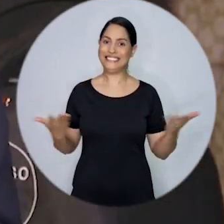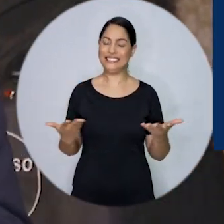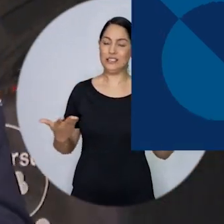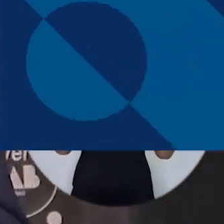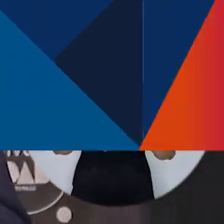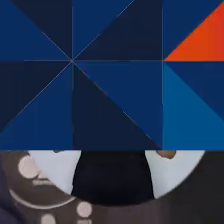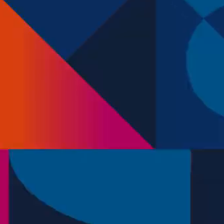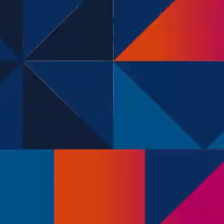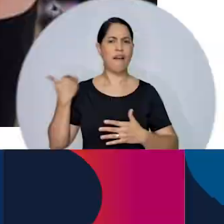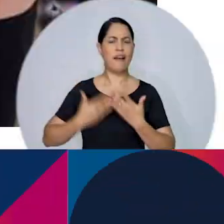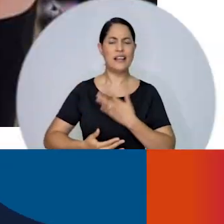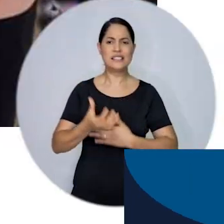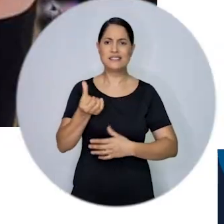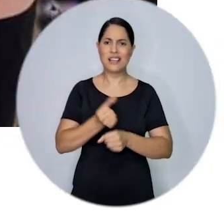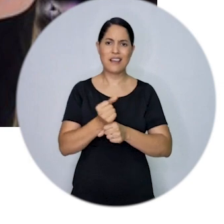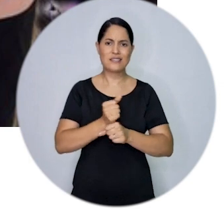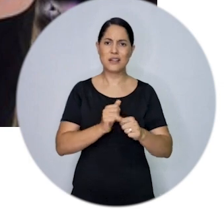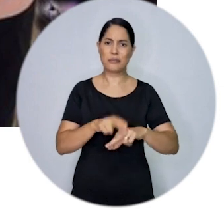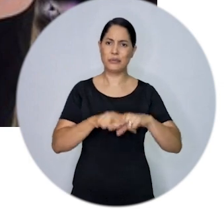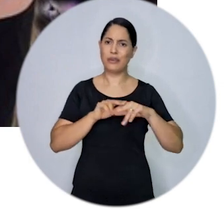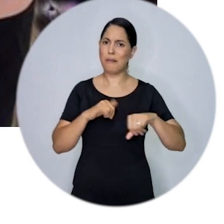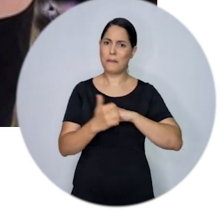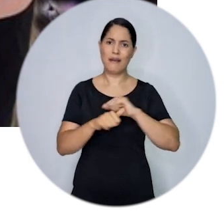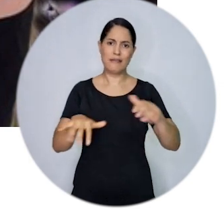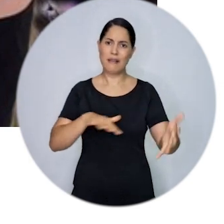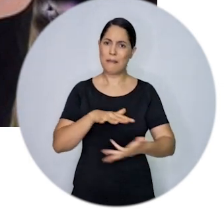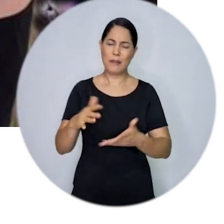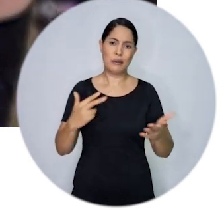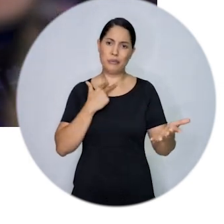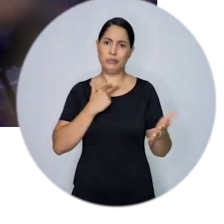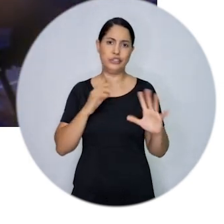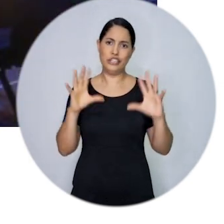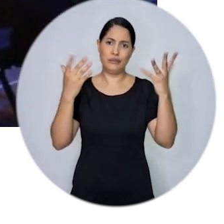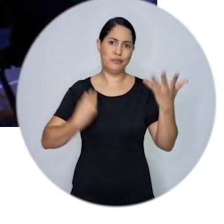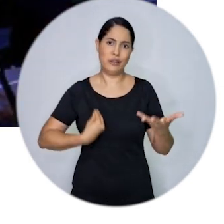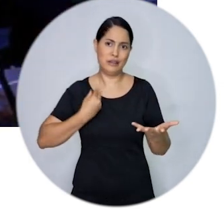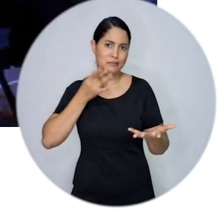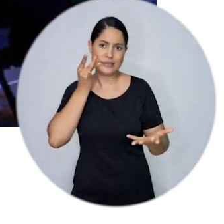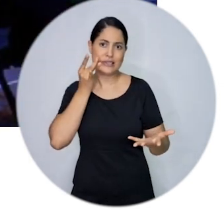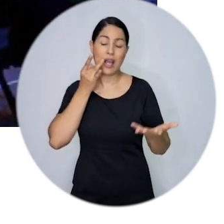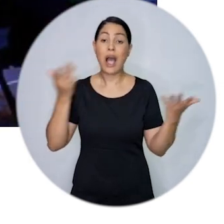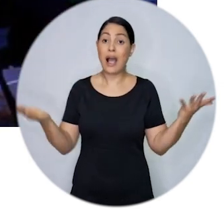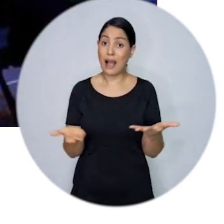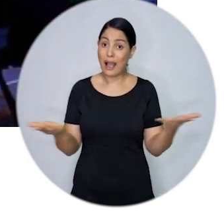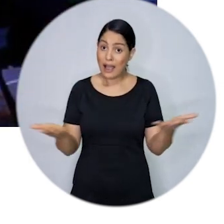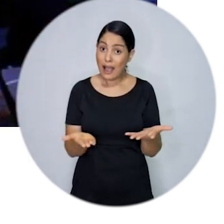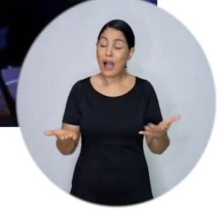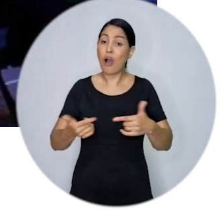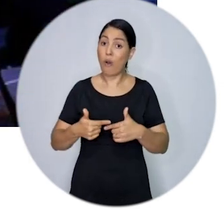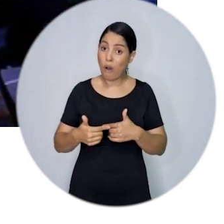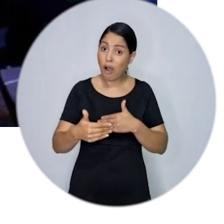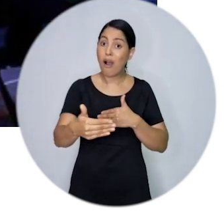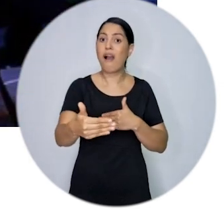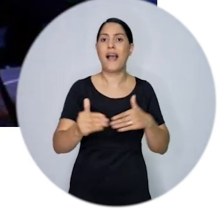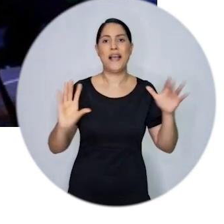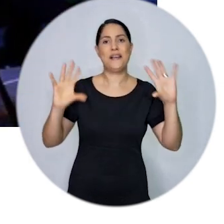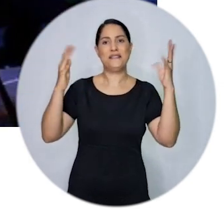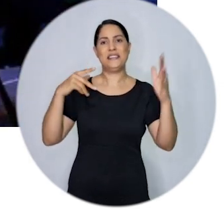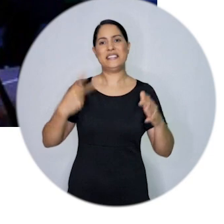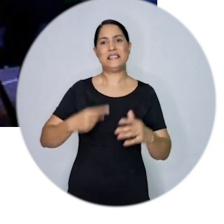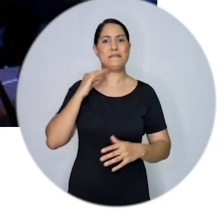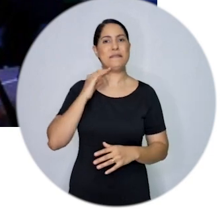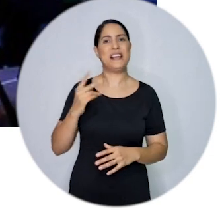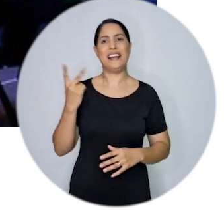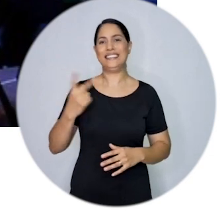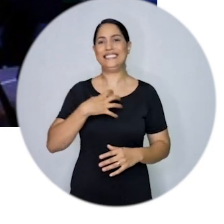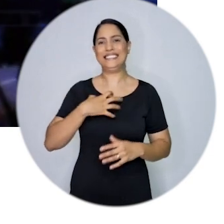em virtude da pandemia. Então, muito orgulho de ser mineiro nesse momento, de estar recebendo a conferência aqui, na certeza de que a OAB segue novamente para um